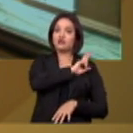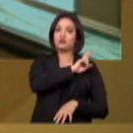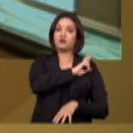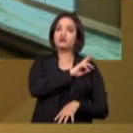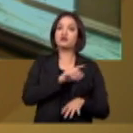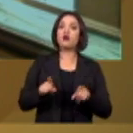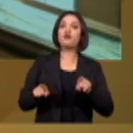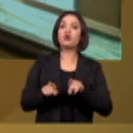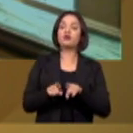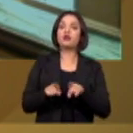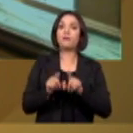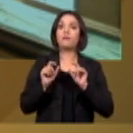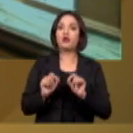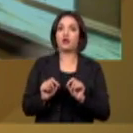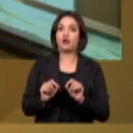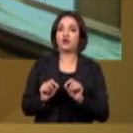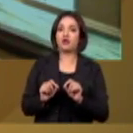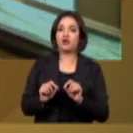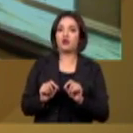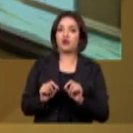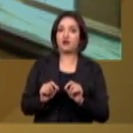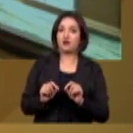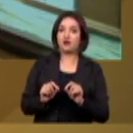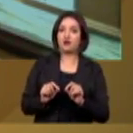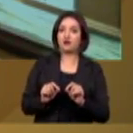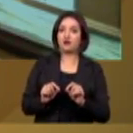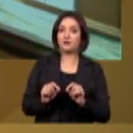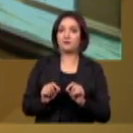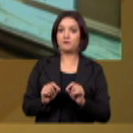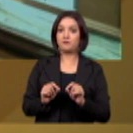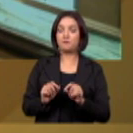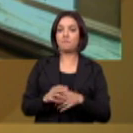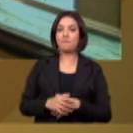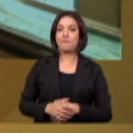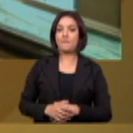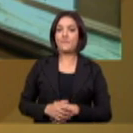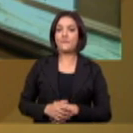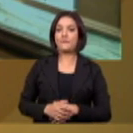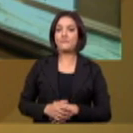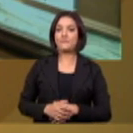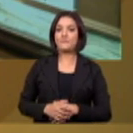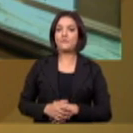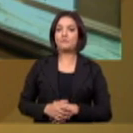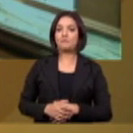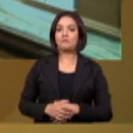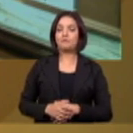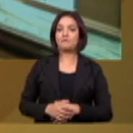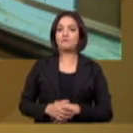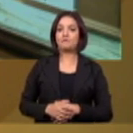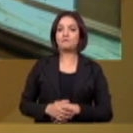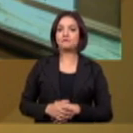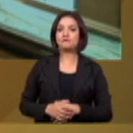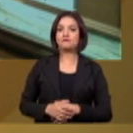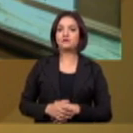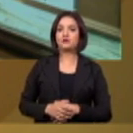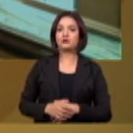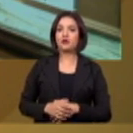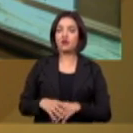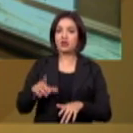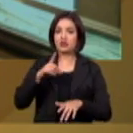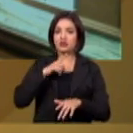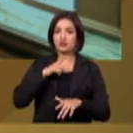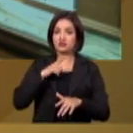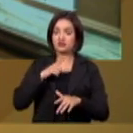autoridade superior em relação ao certo é o meu presente no